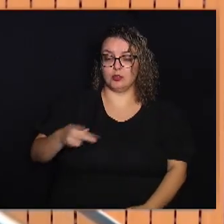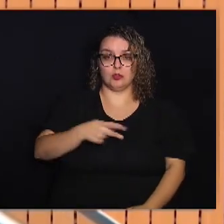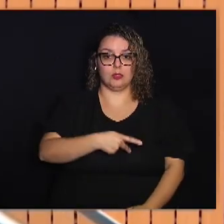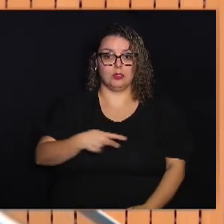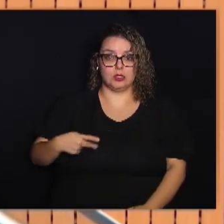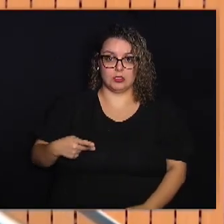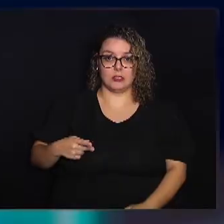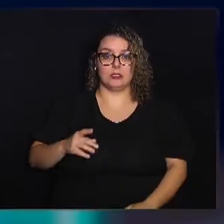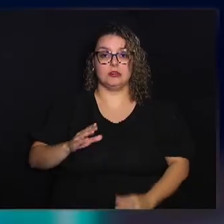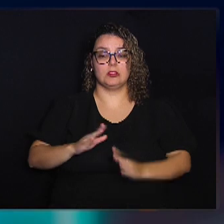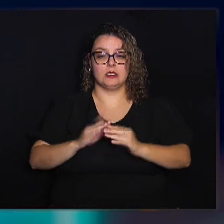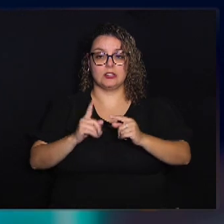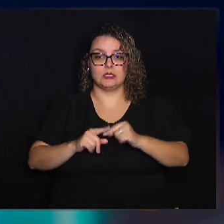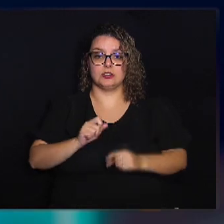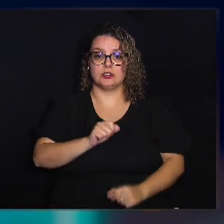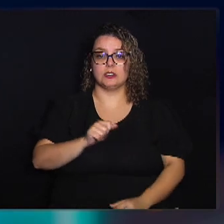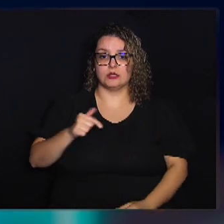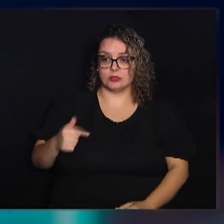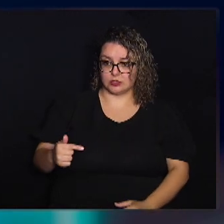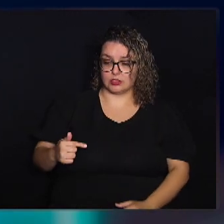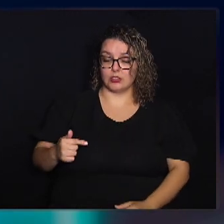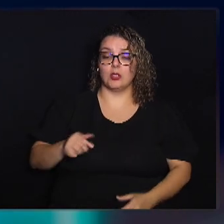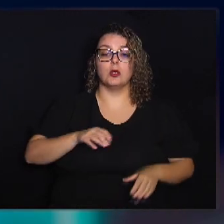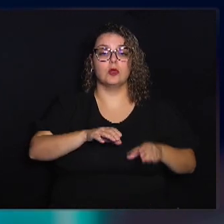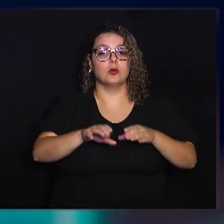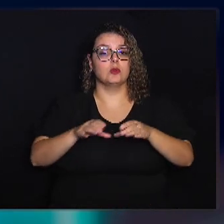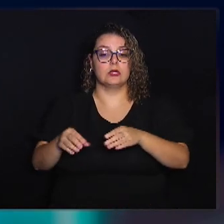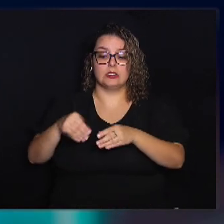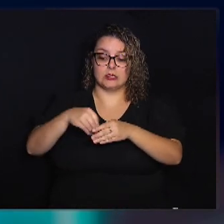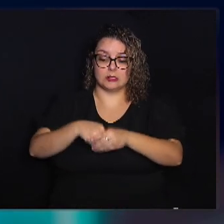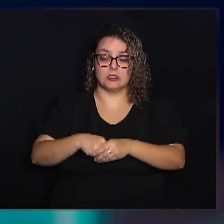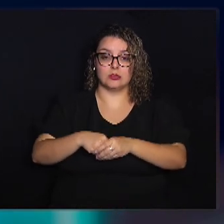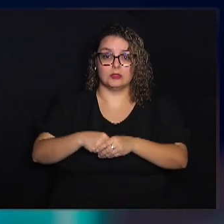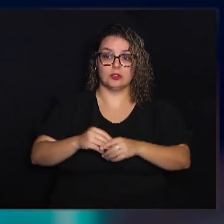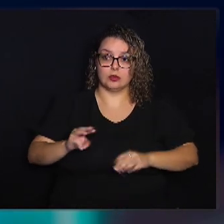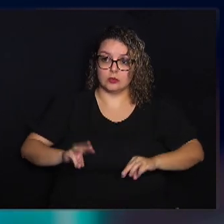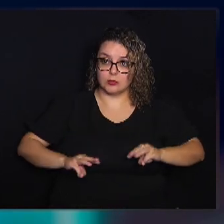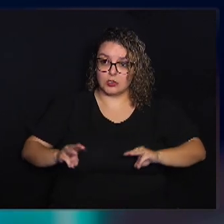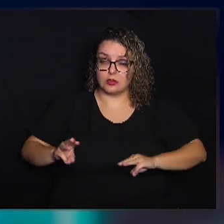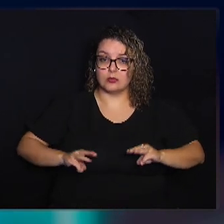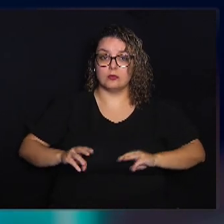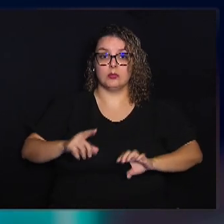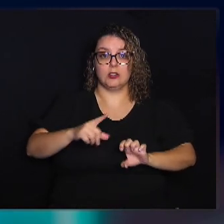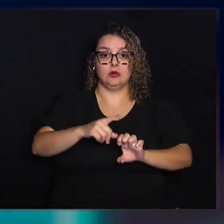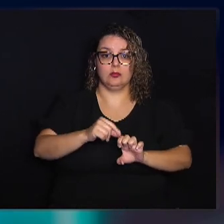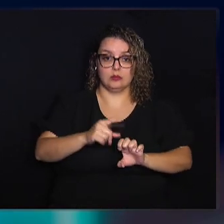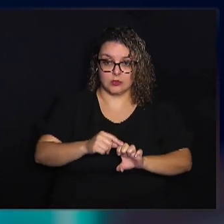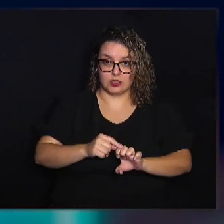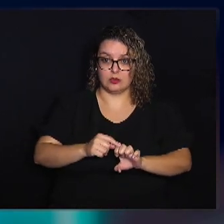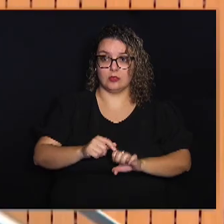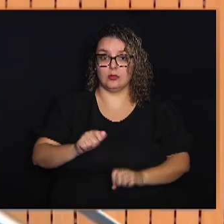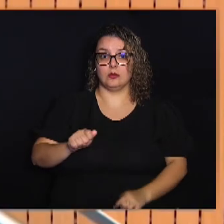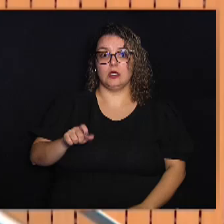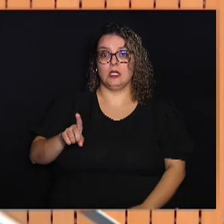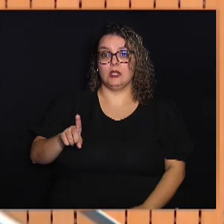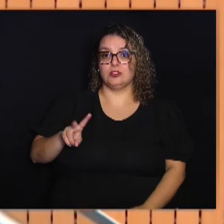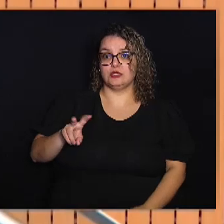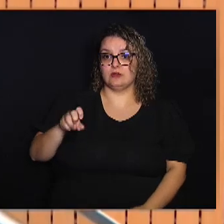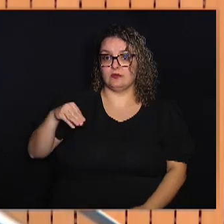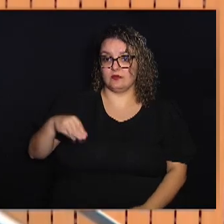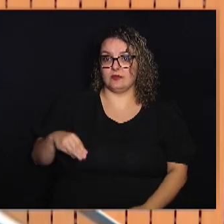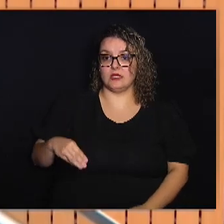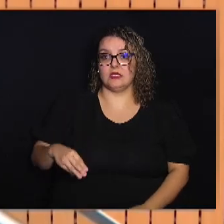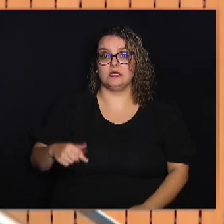da Igreja Adventista, que coordena dentro do Ministério para Empreendedores, o Advent 7. O empreendedorismo é